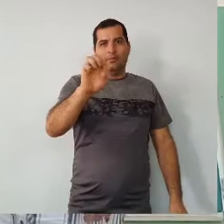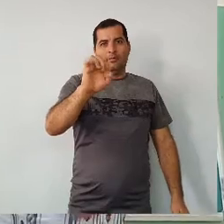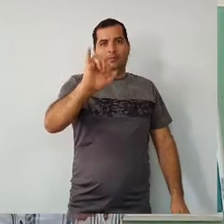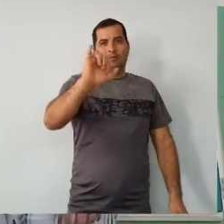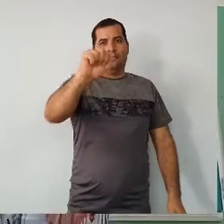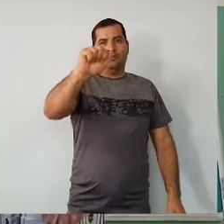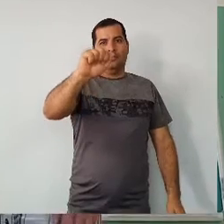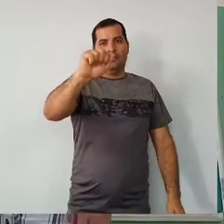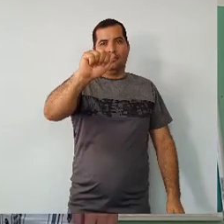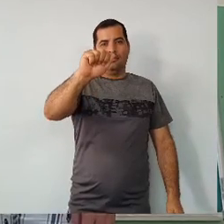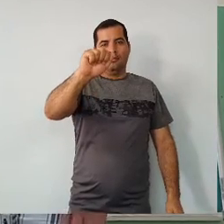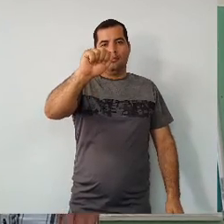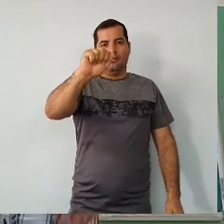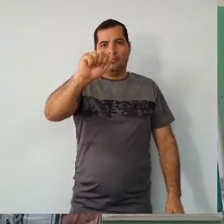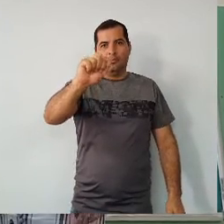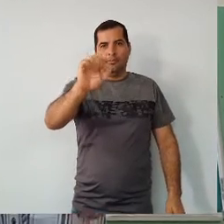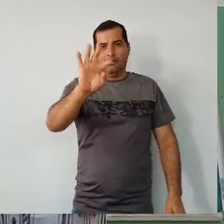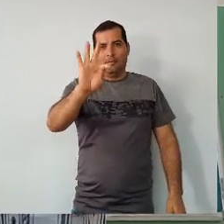teia.